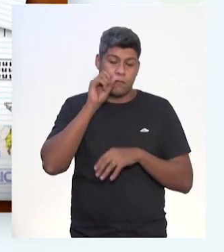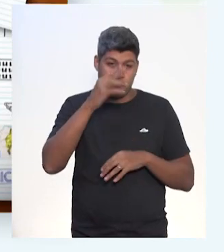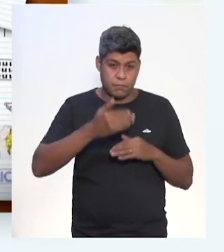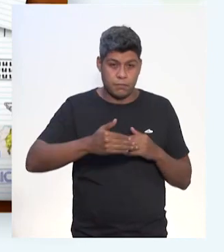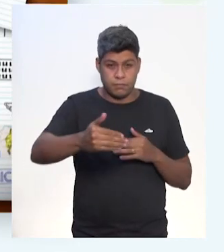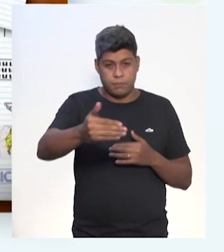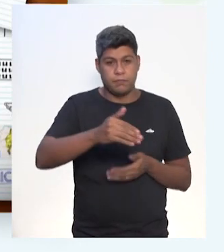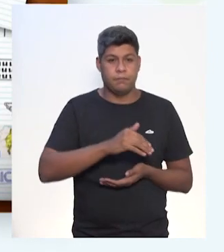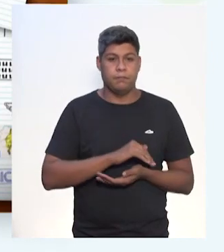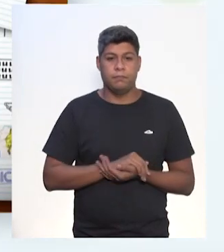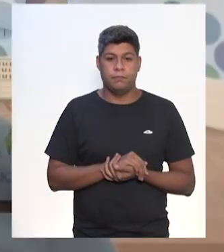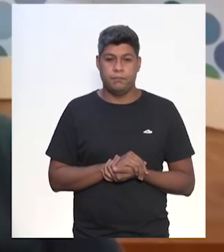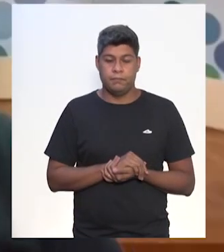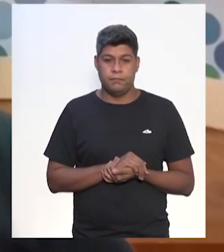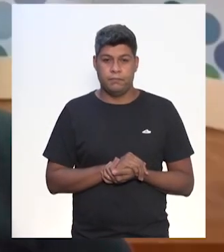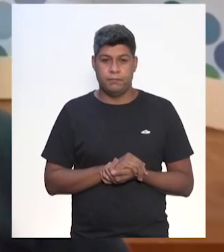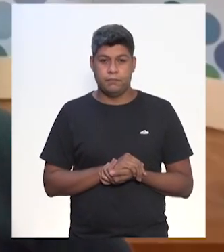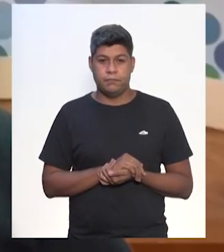breve.